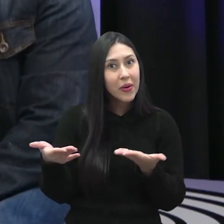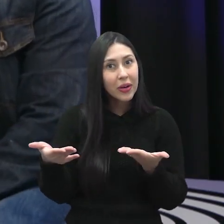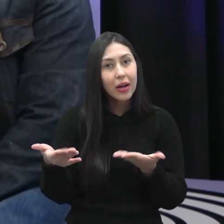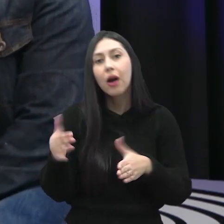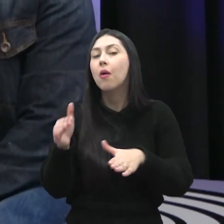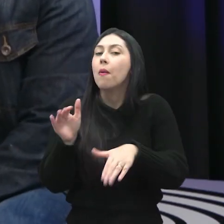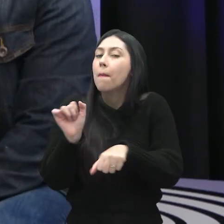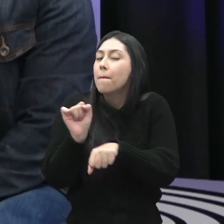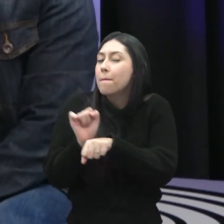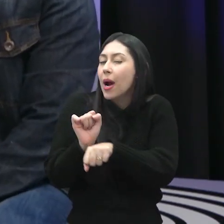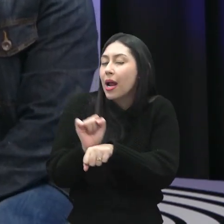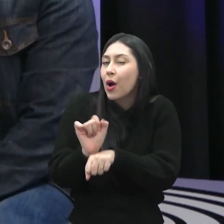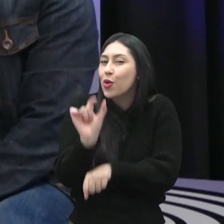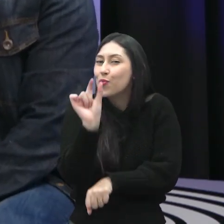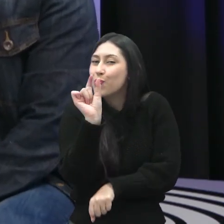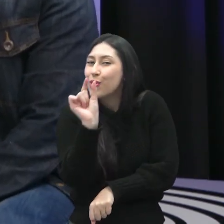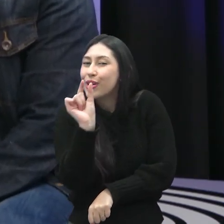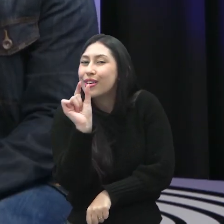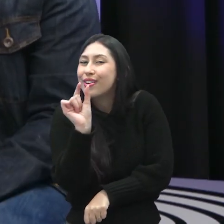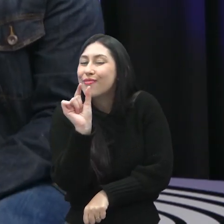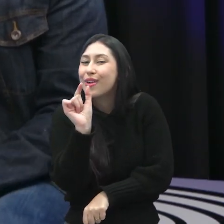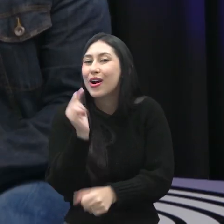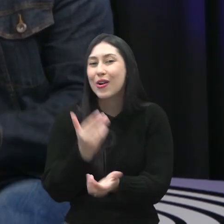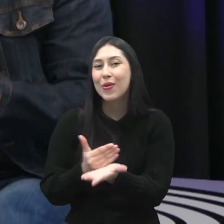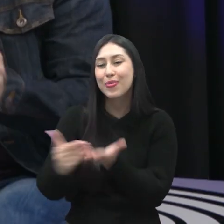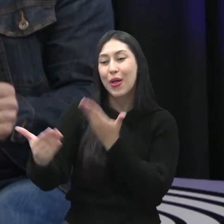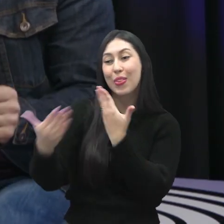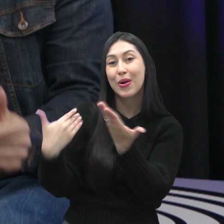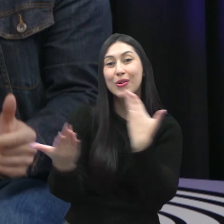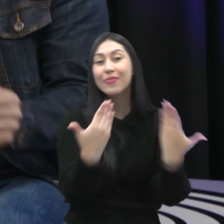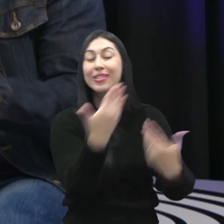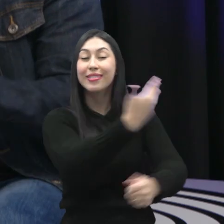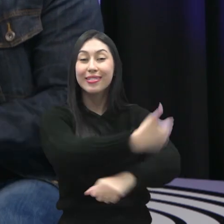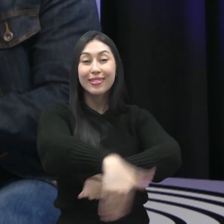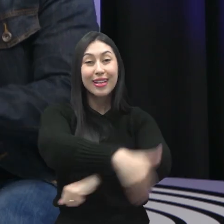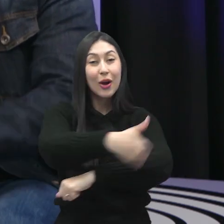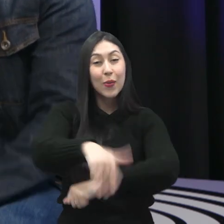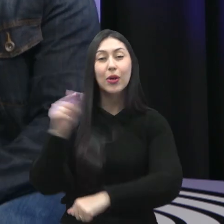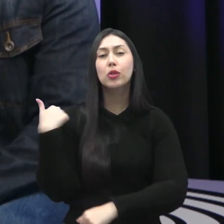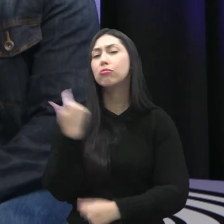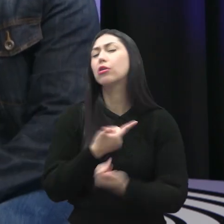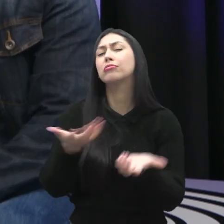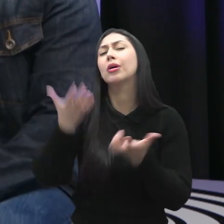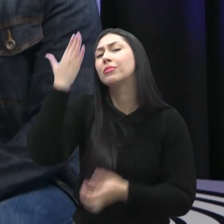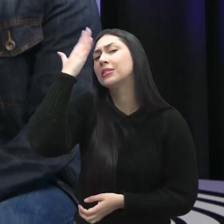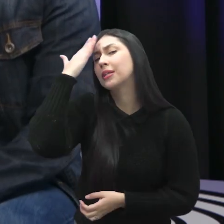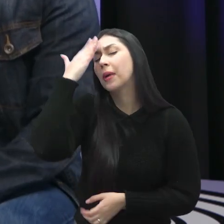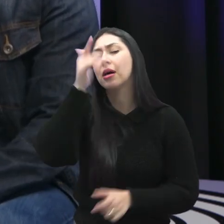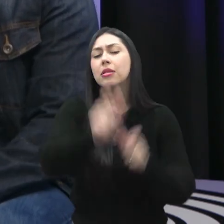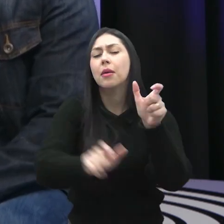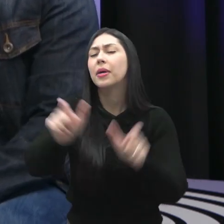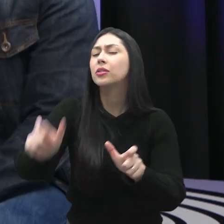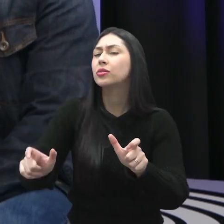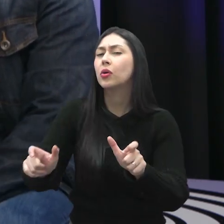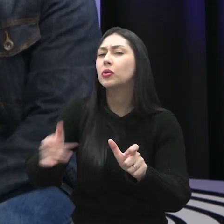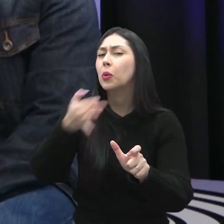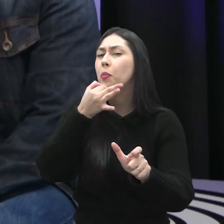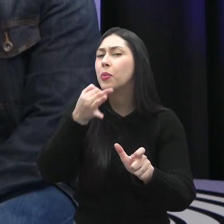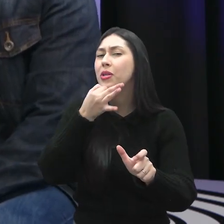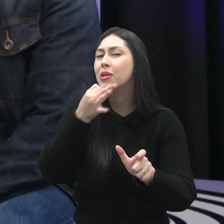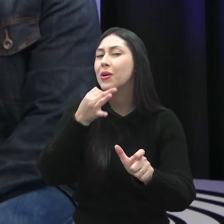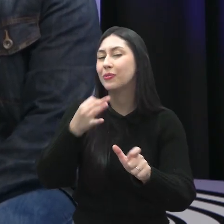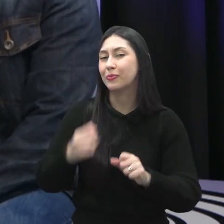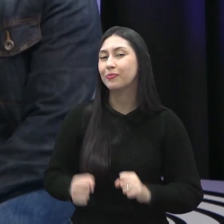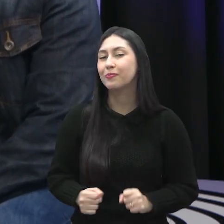vai interromper aqui rapidinho esse papo para levar a conversa do estúdio para o lado de fora. A gente quer saber o que o pessoal está pensando sobre o assunto por aí